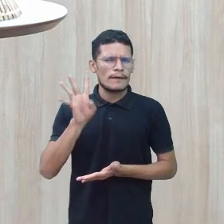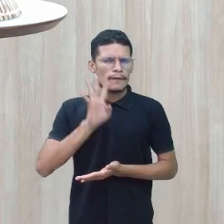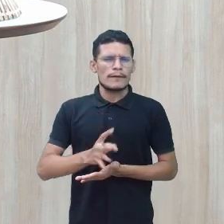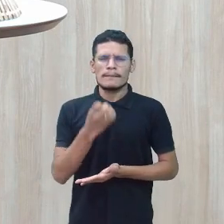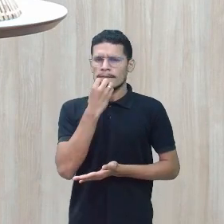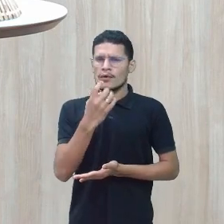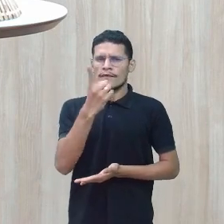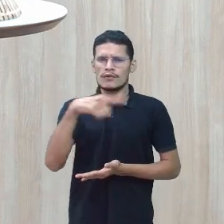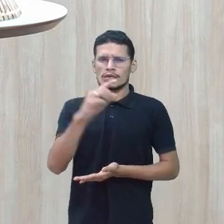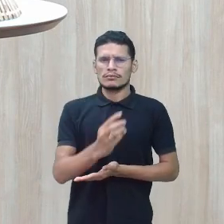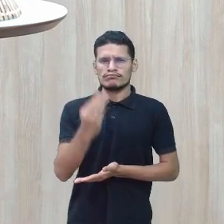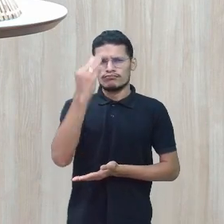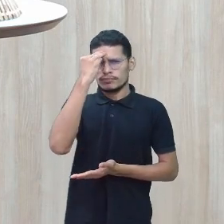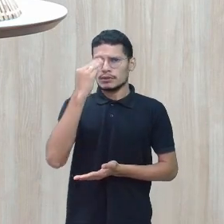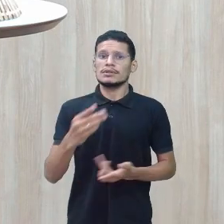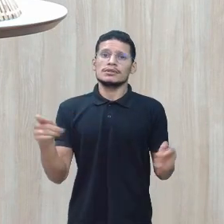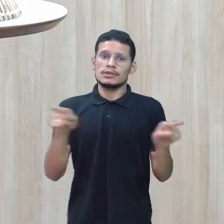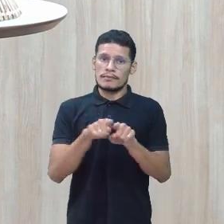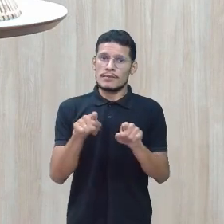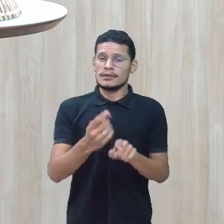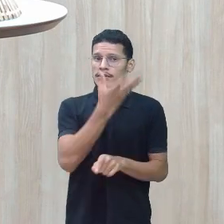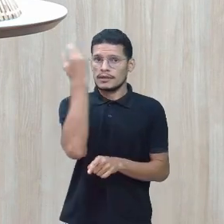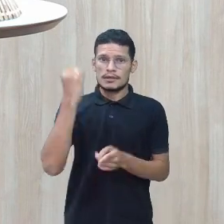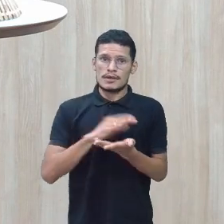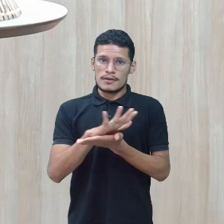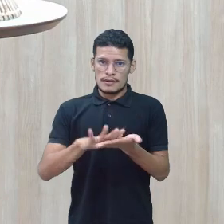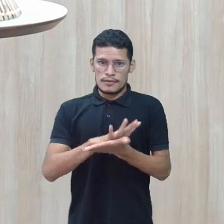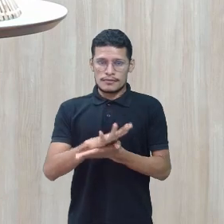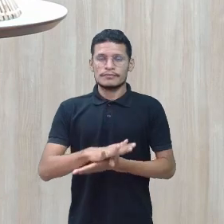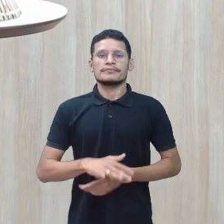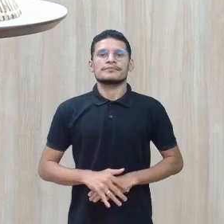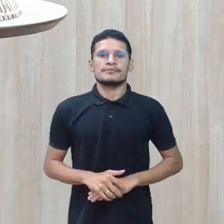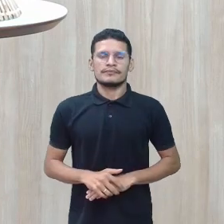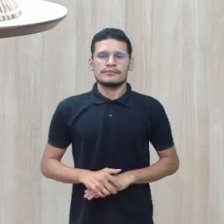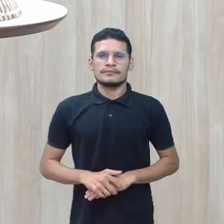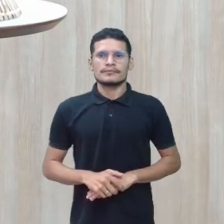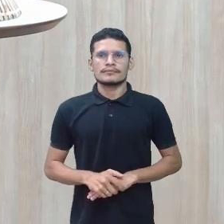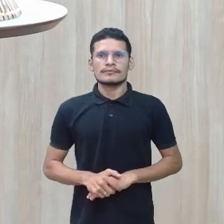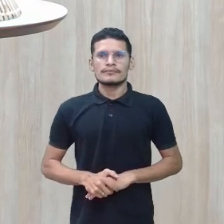ficar marcado e você não vai esquecer, tá certo?